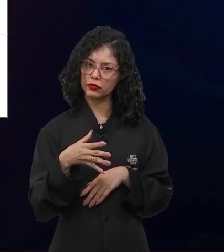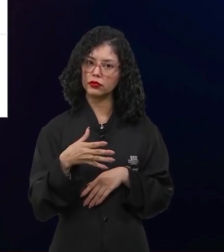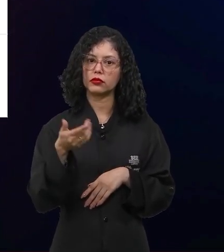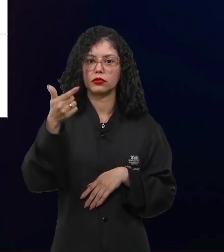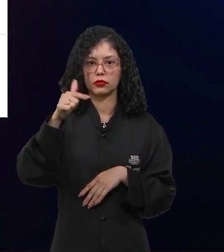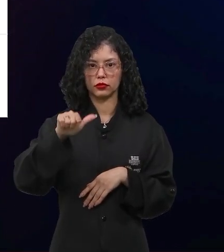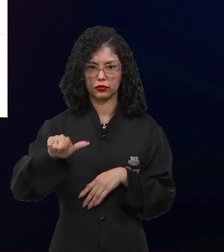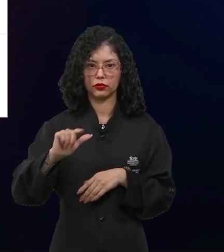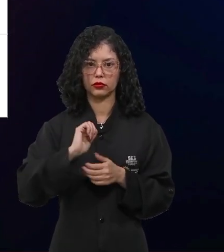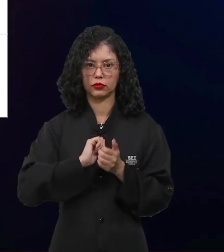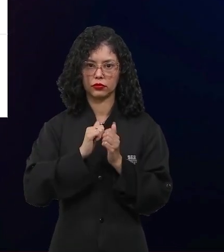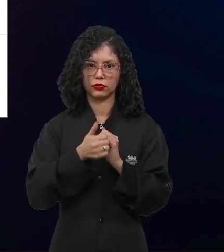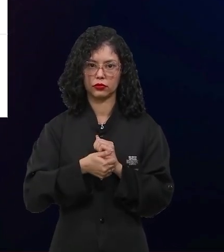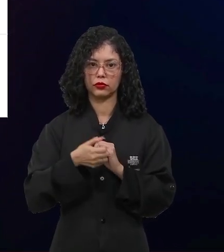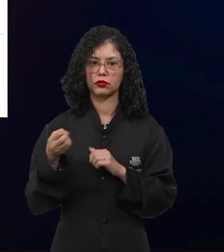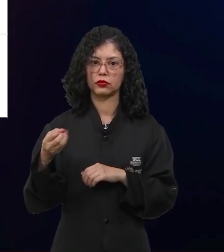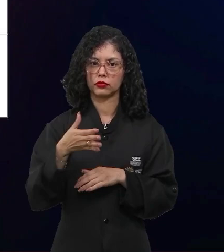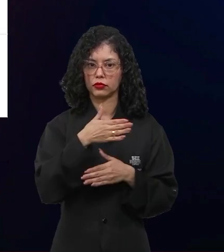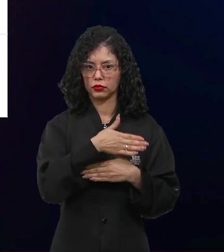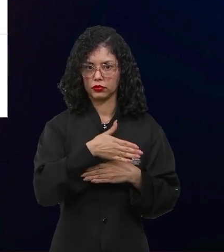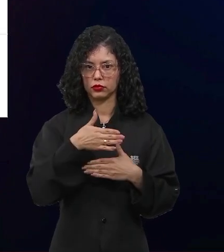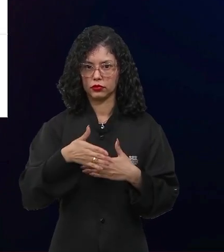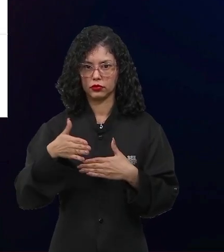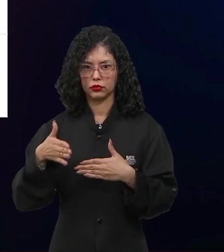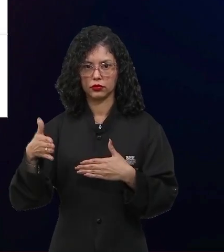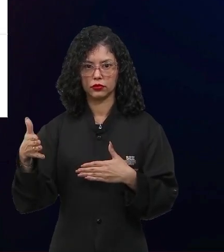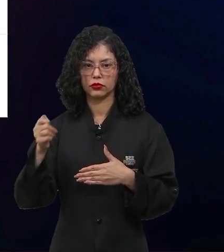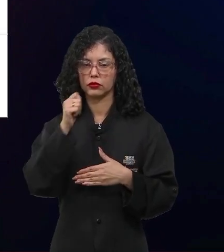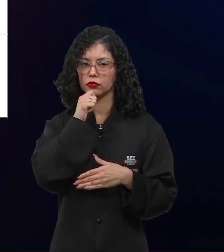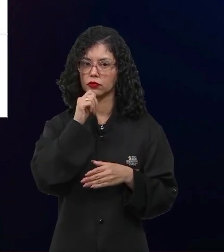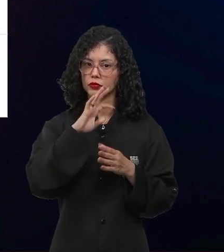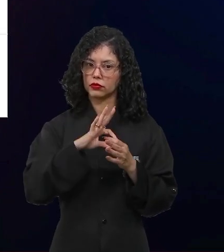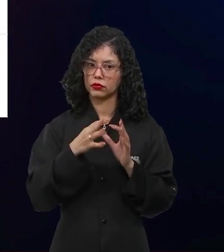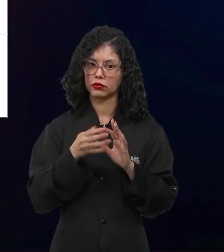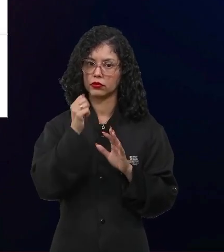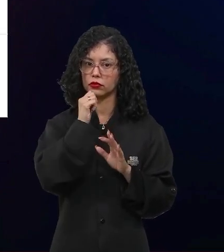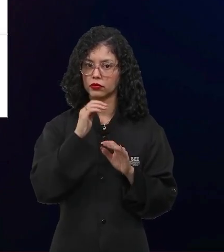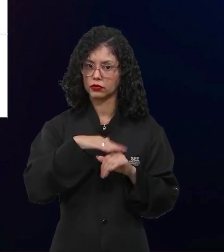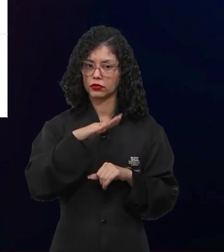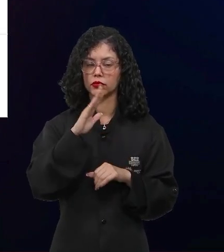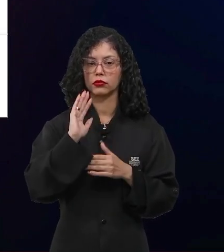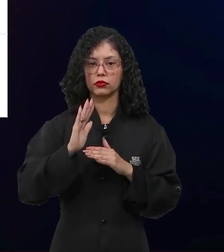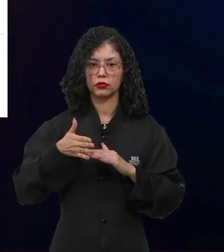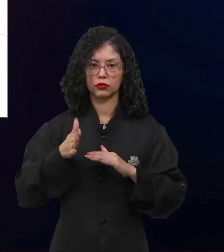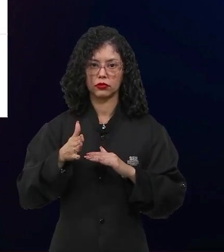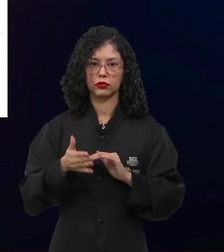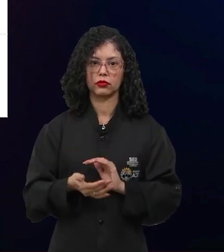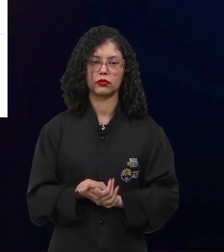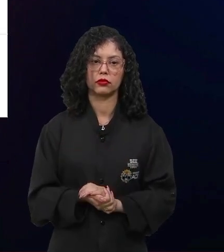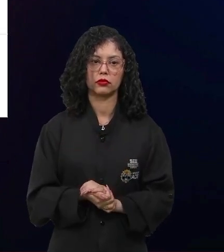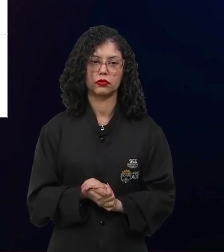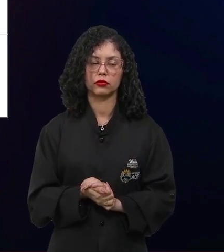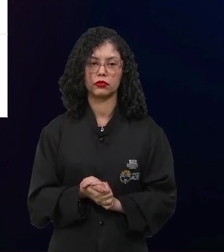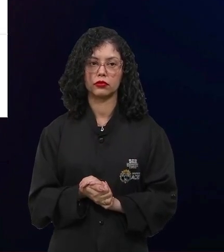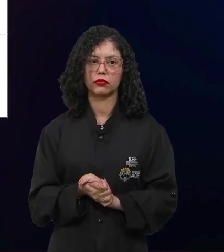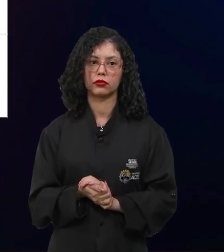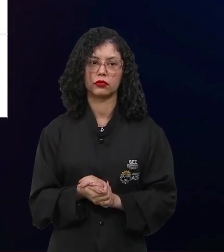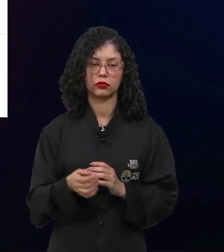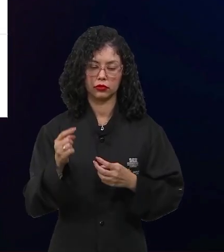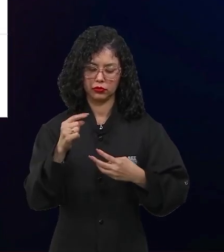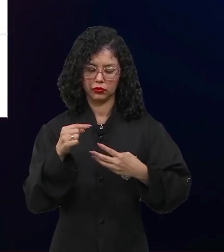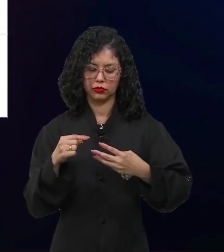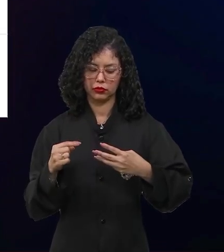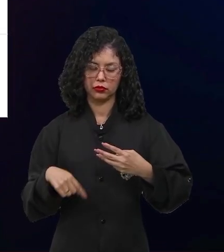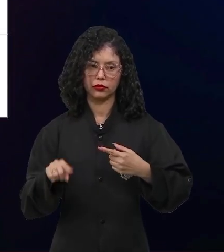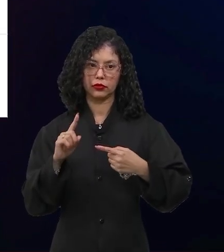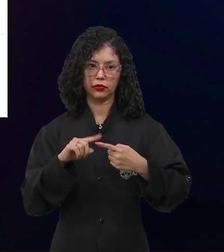e vem se adaptando às novas gerações e contextos artísticos mais contemporâneos. Então, vamos comparar aqui os 3